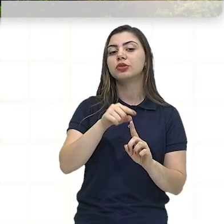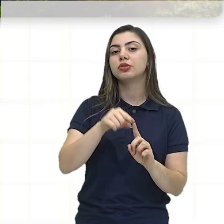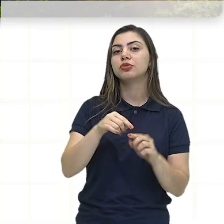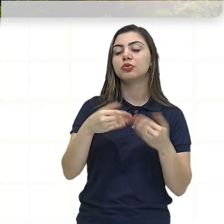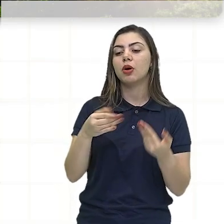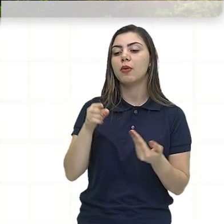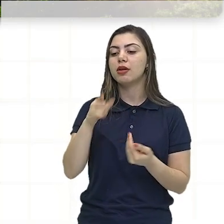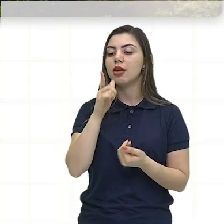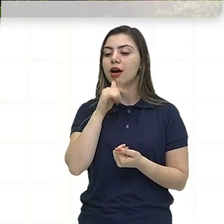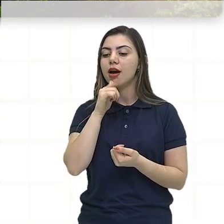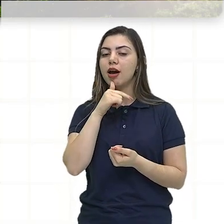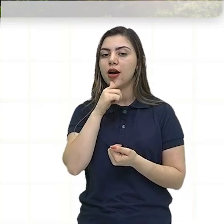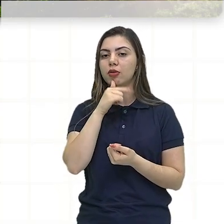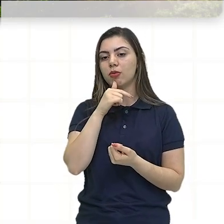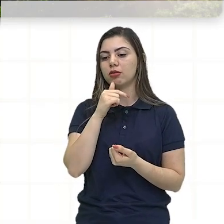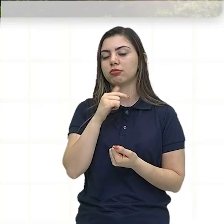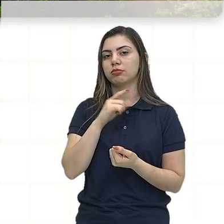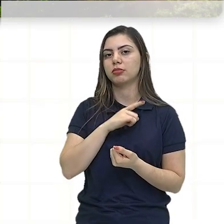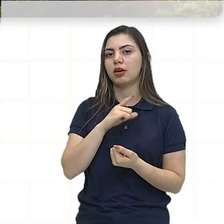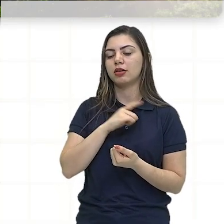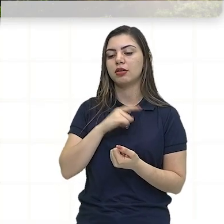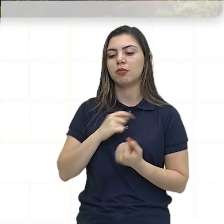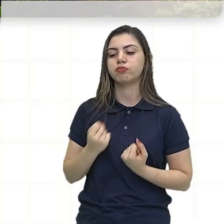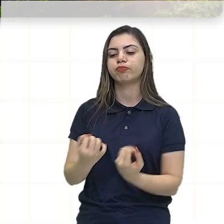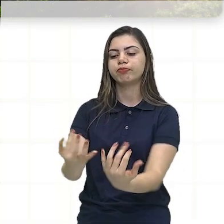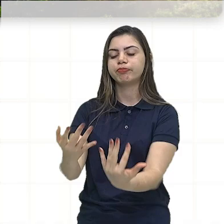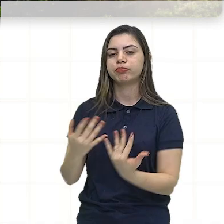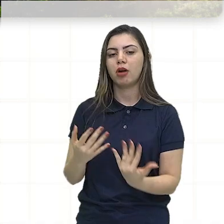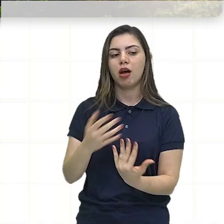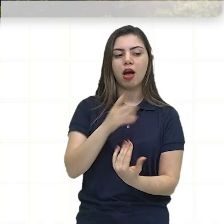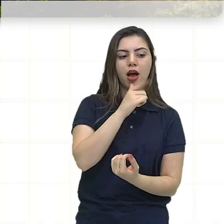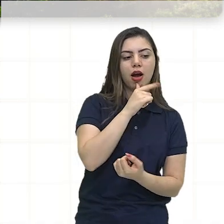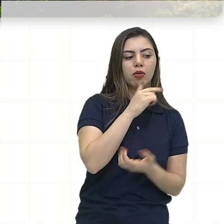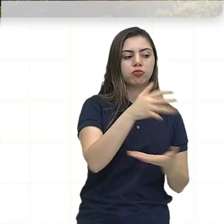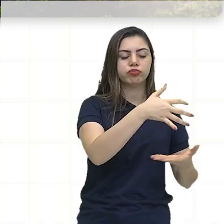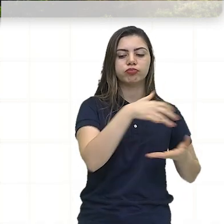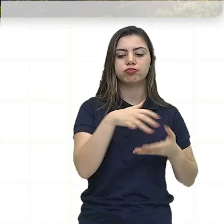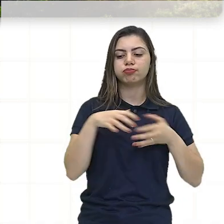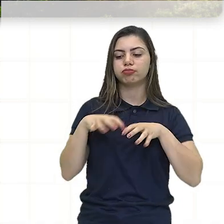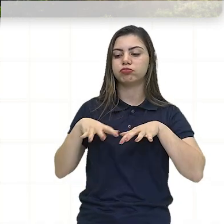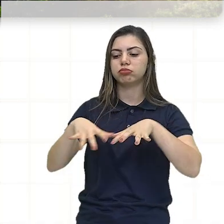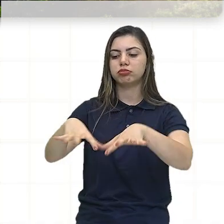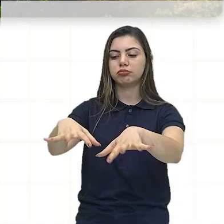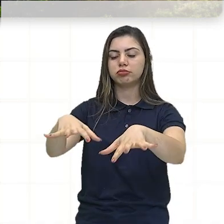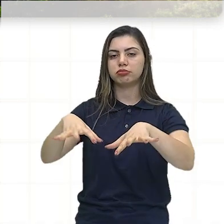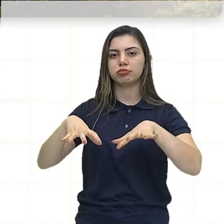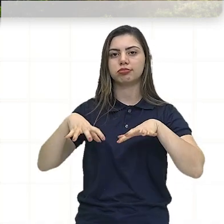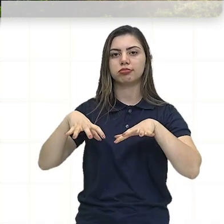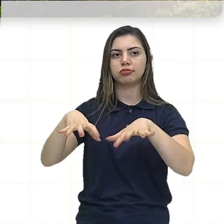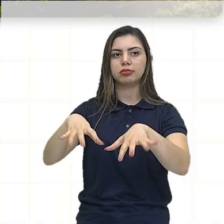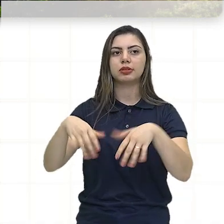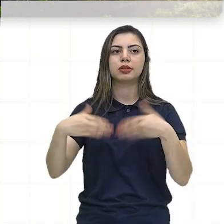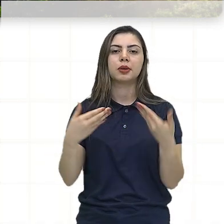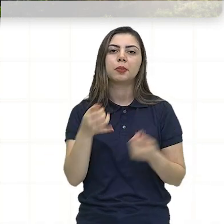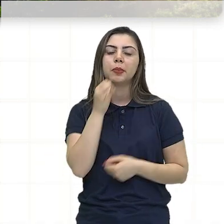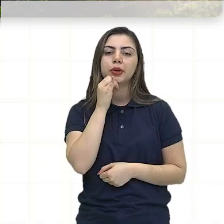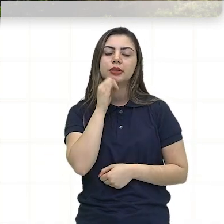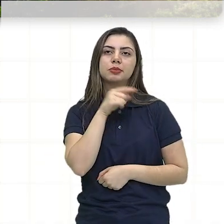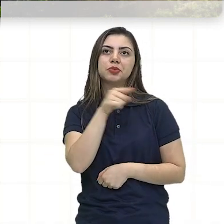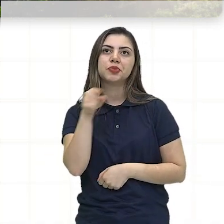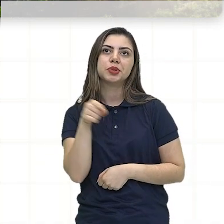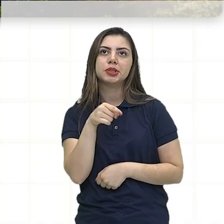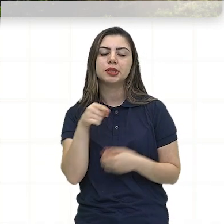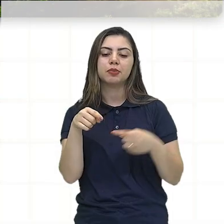de água para o cultivo de plantas. Então, numa determinada região onde você resolveu